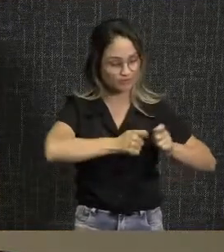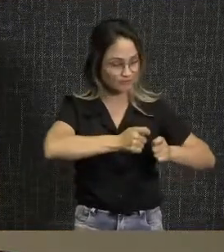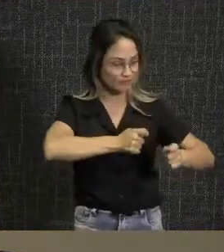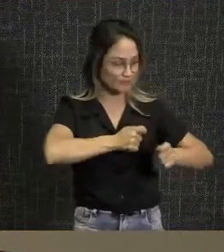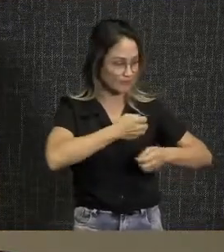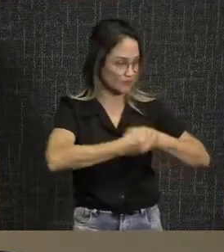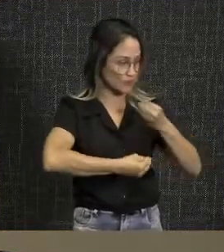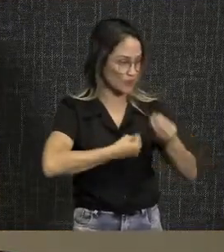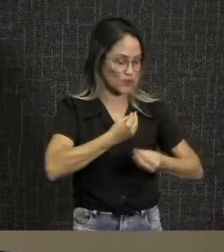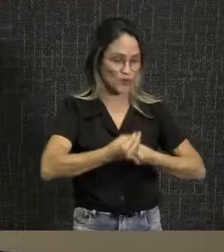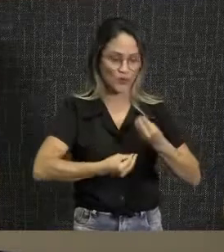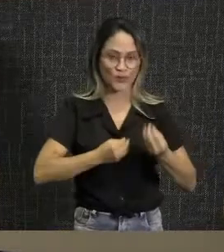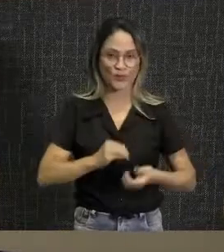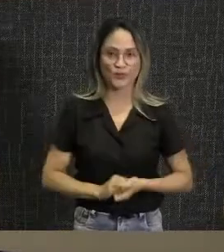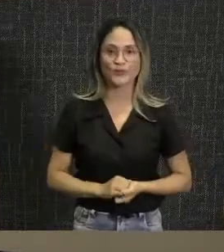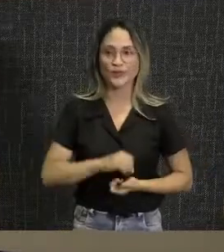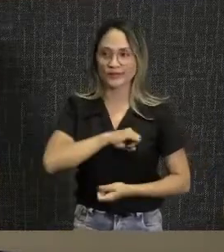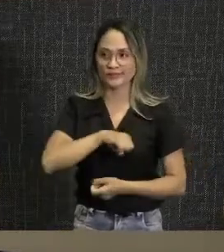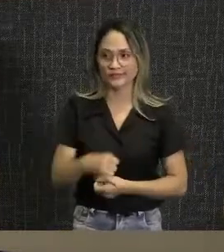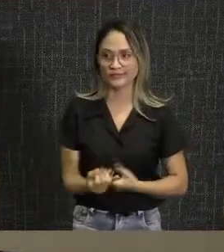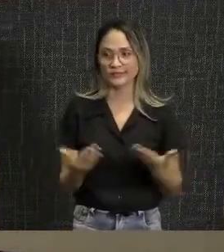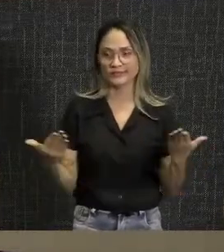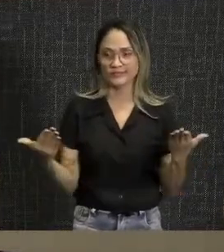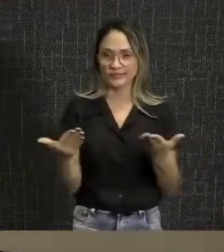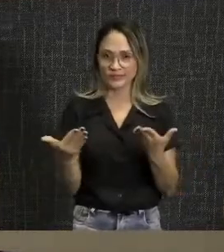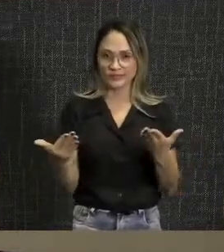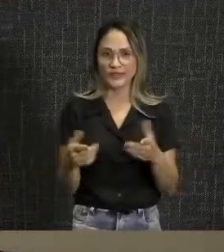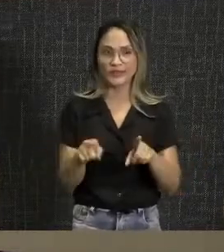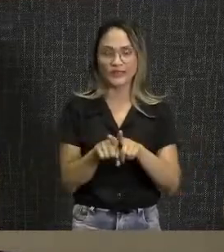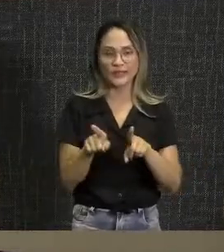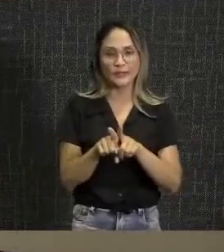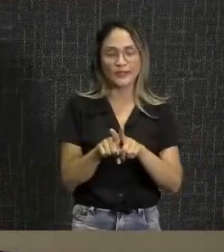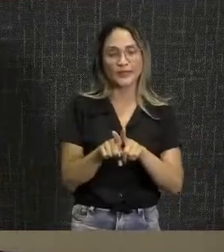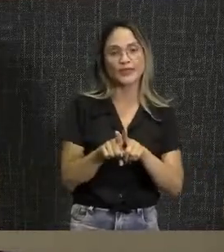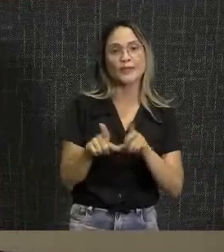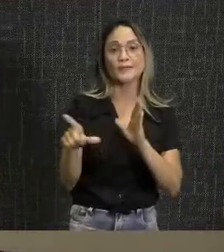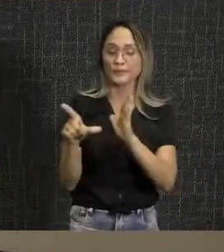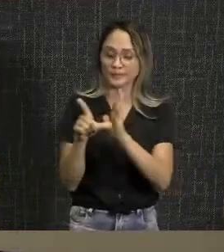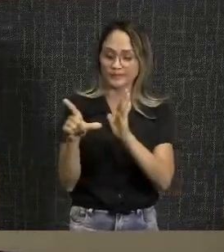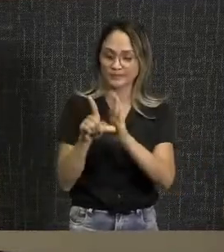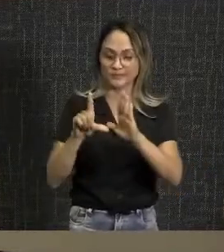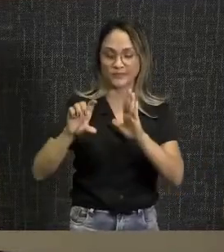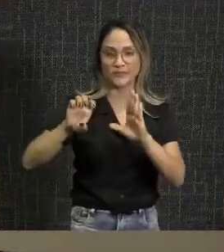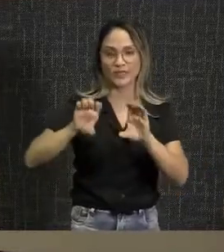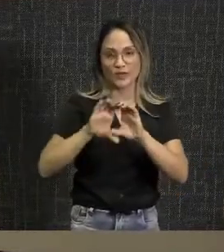mais oportuno, né, num momento como esse, e para lojistas e numa convenção como essa?